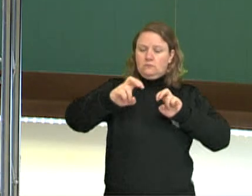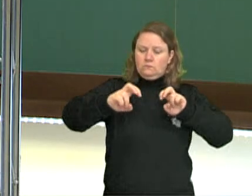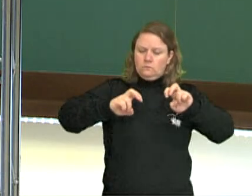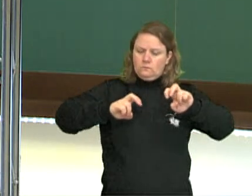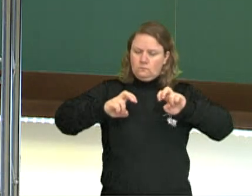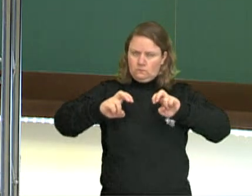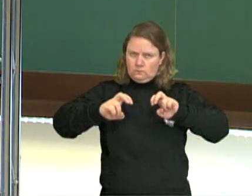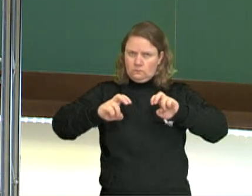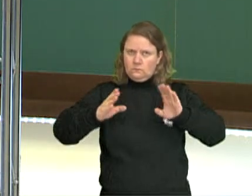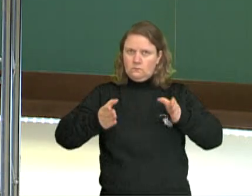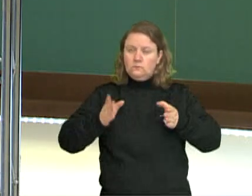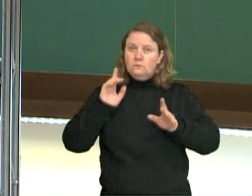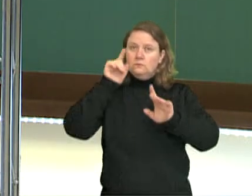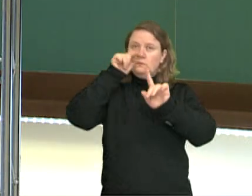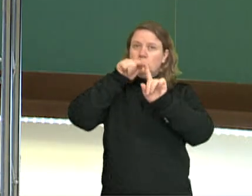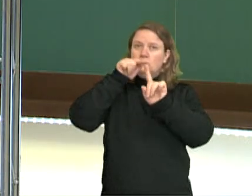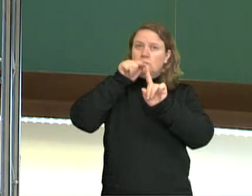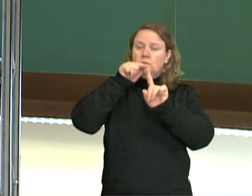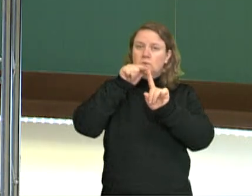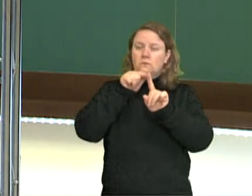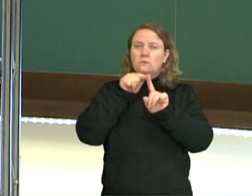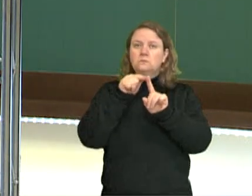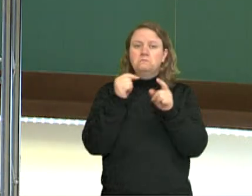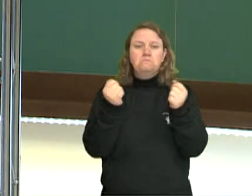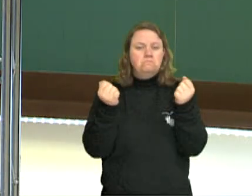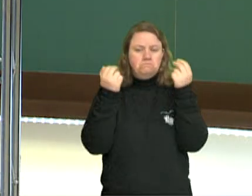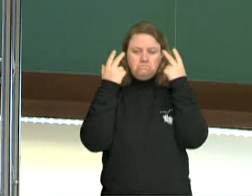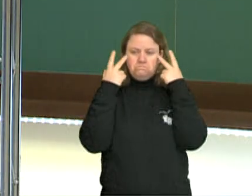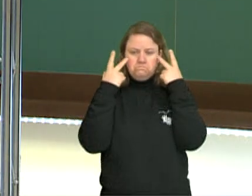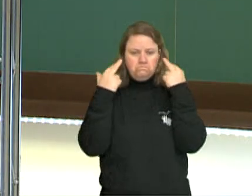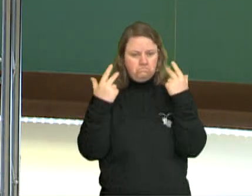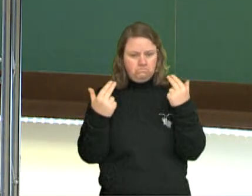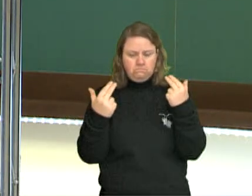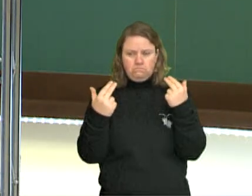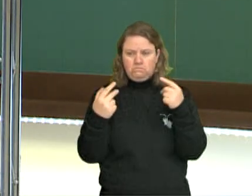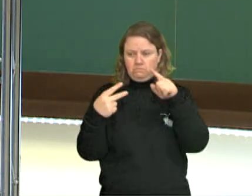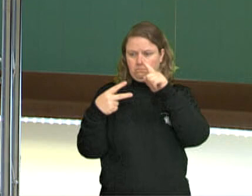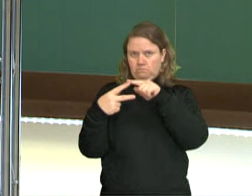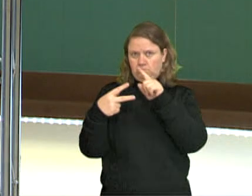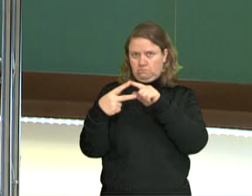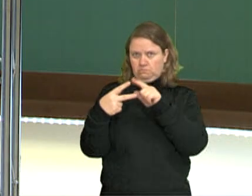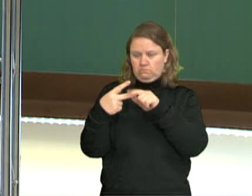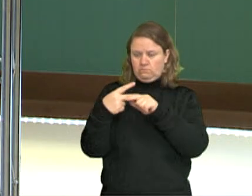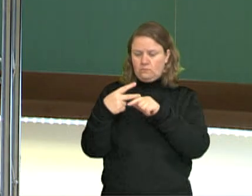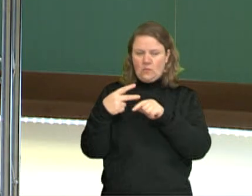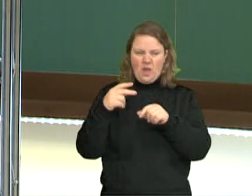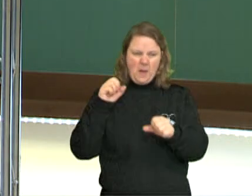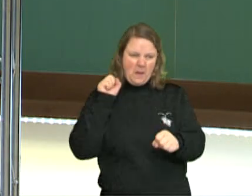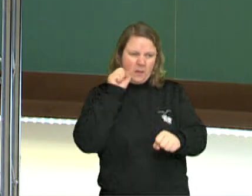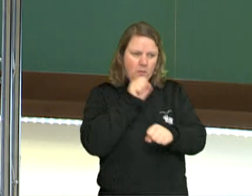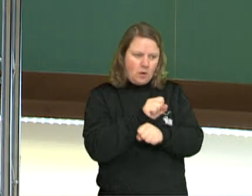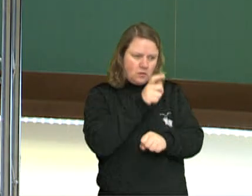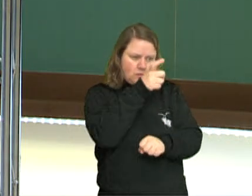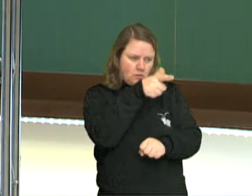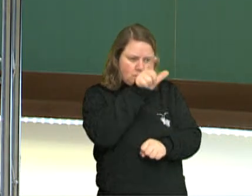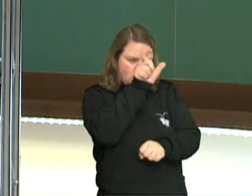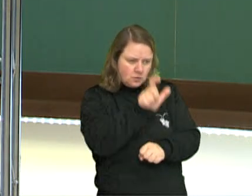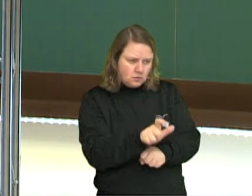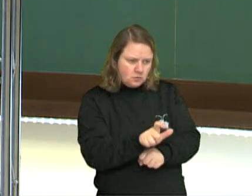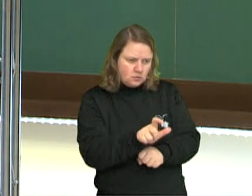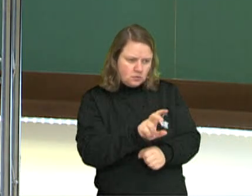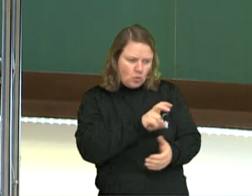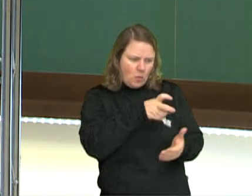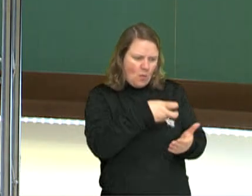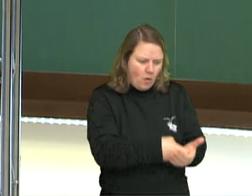então. O objetivo é comum aos dois estilos, imobilizar o oponente com as costas para o solo,